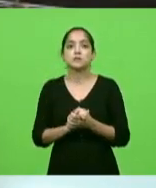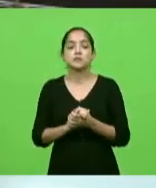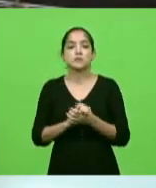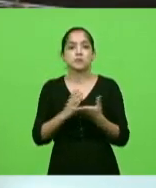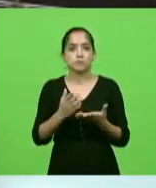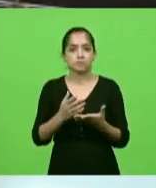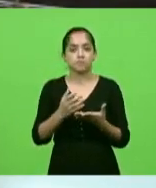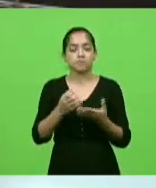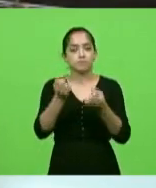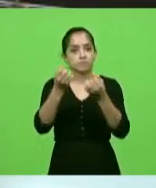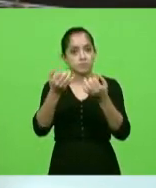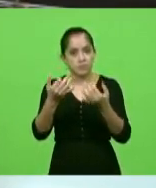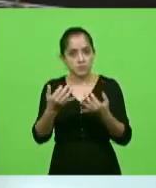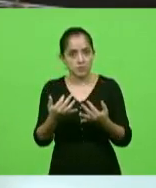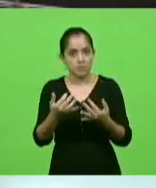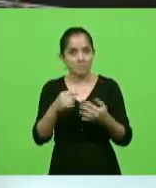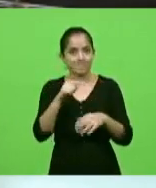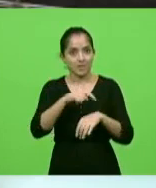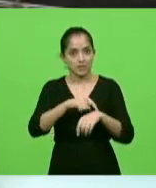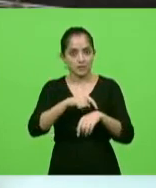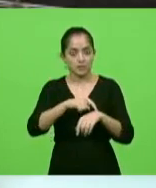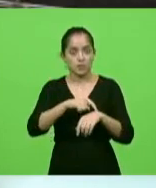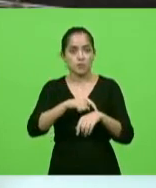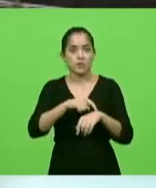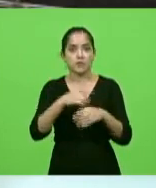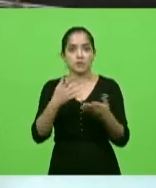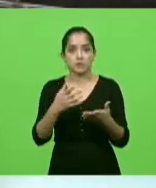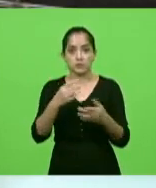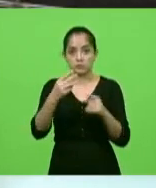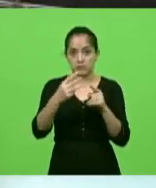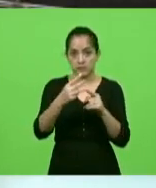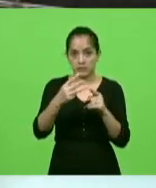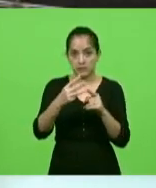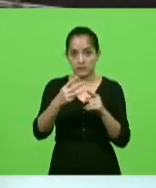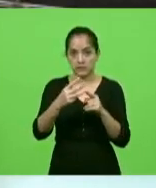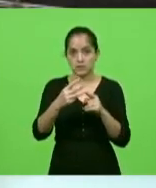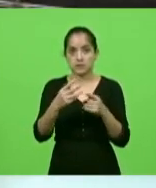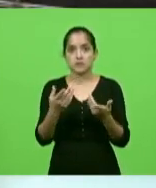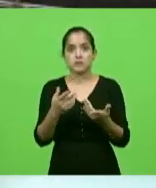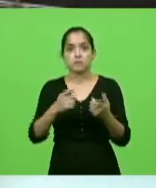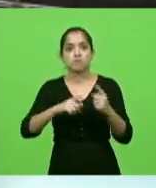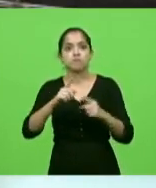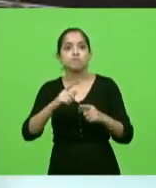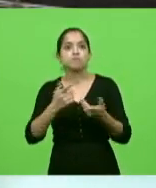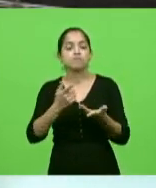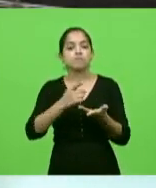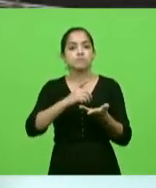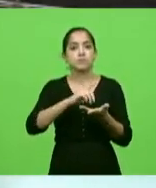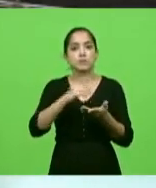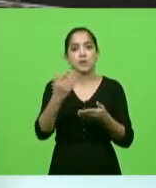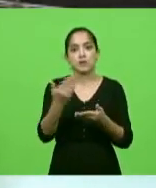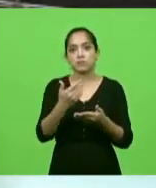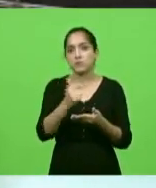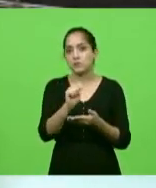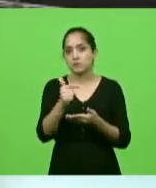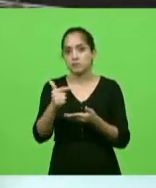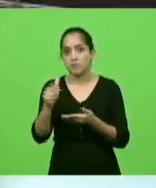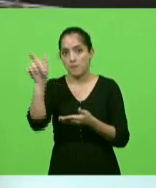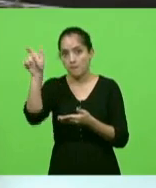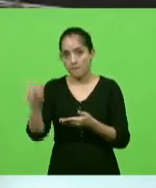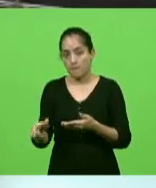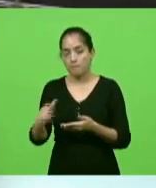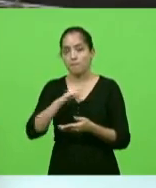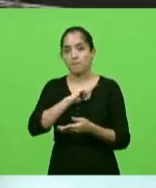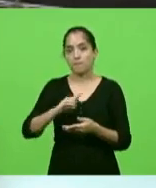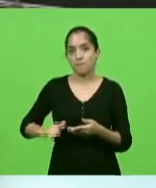com as relações prestadas naquela ocasião três ausência de indícios mínimos de autoria por parte do narrador Carlos